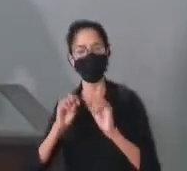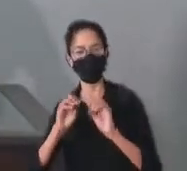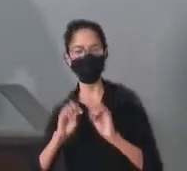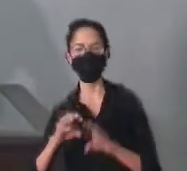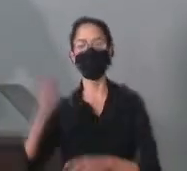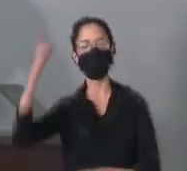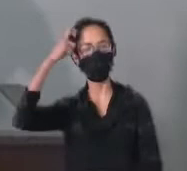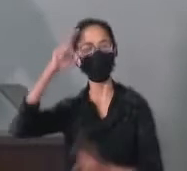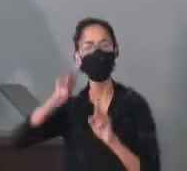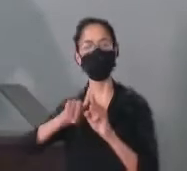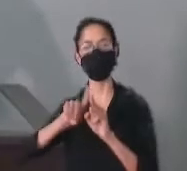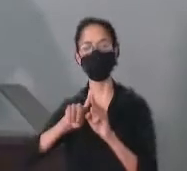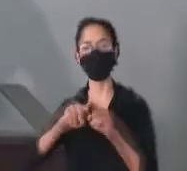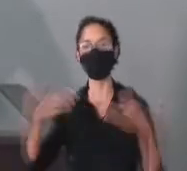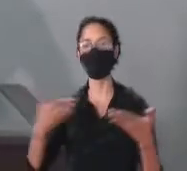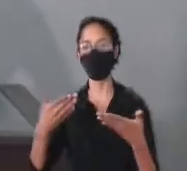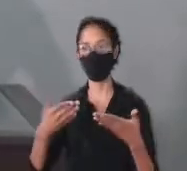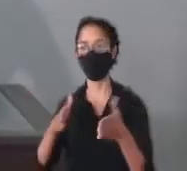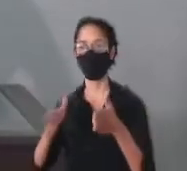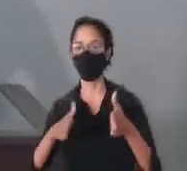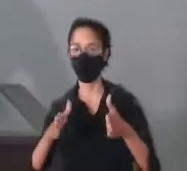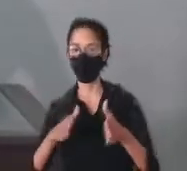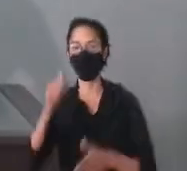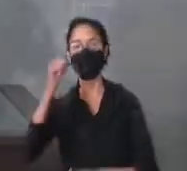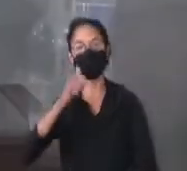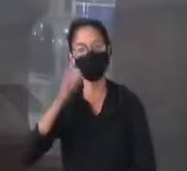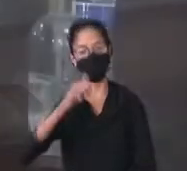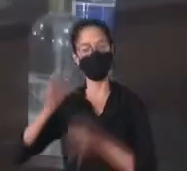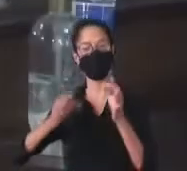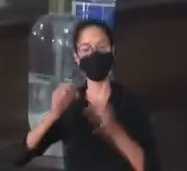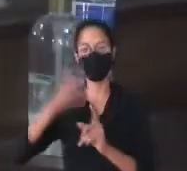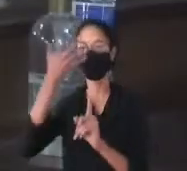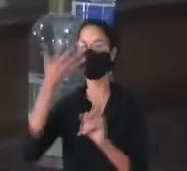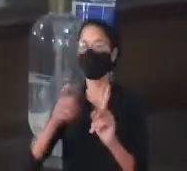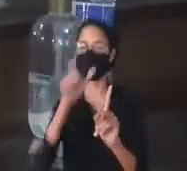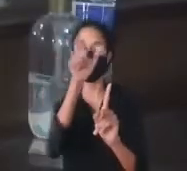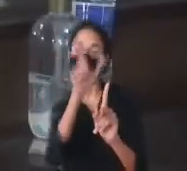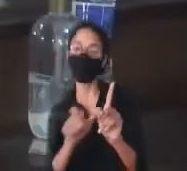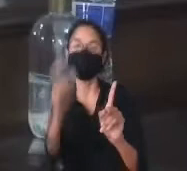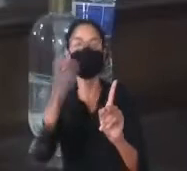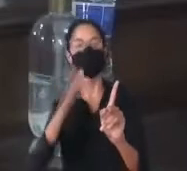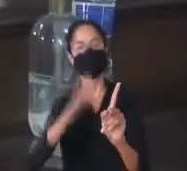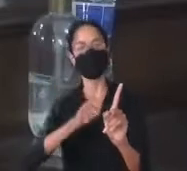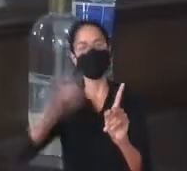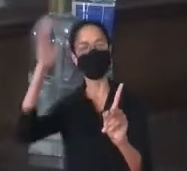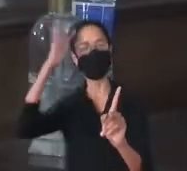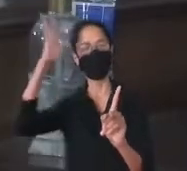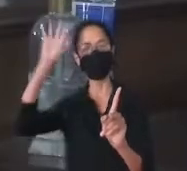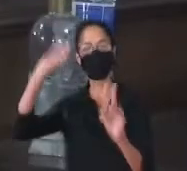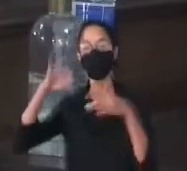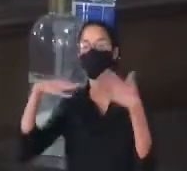cultura e hoje o nosso mandar feminino mas que justa homenagem a uma mulher e eu fiquei pensando qual